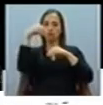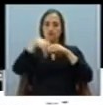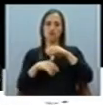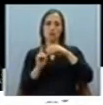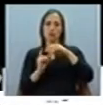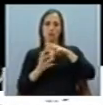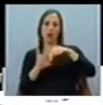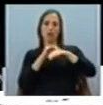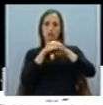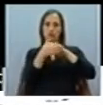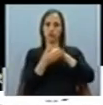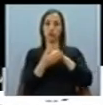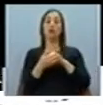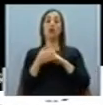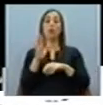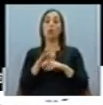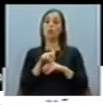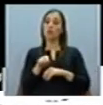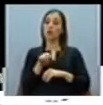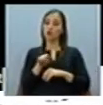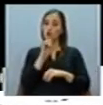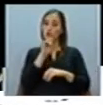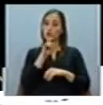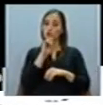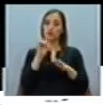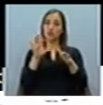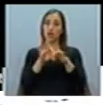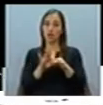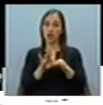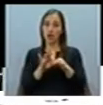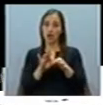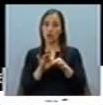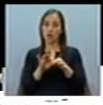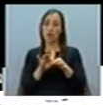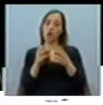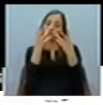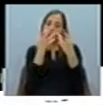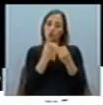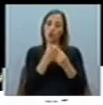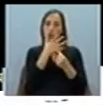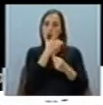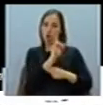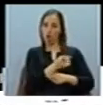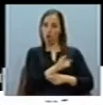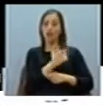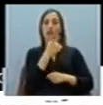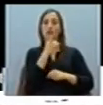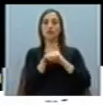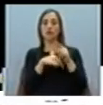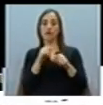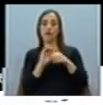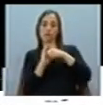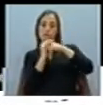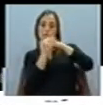E é provavelmente então essa grafite que está associada ao escurecimento de Mercúrio. Isto quer dizer que aquela matéria, aquela superfície,